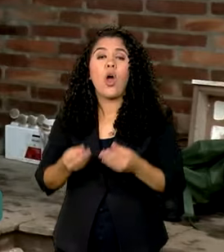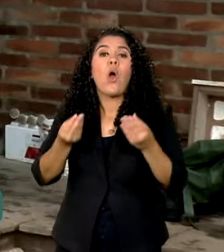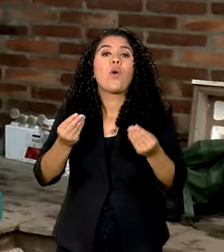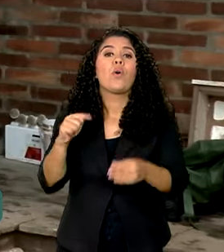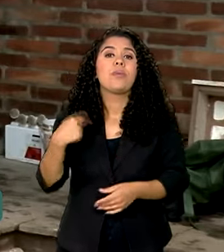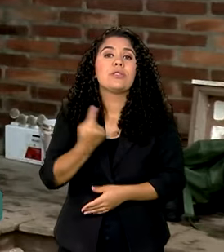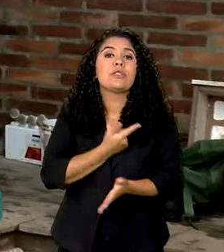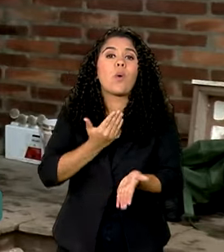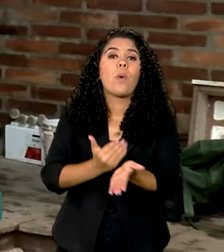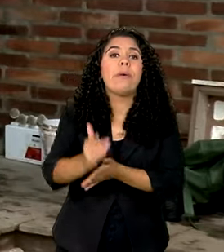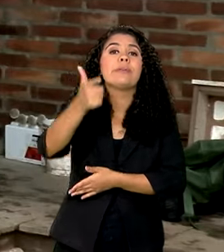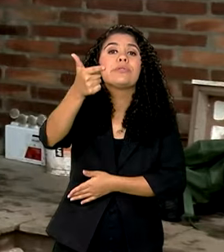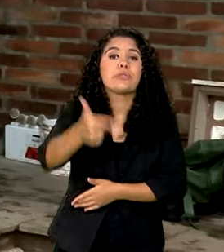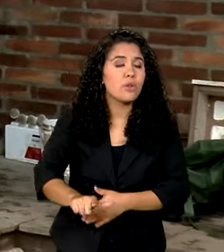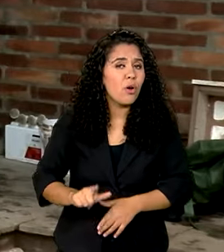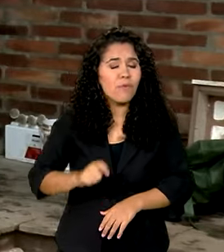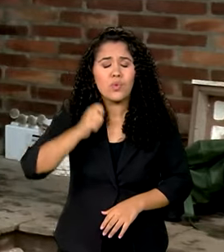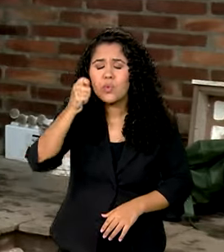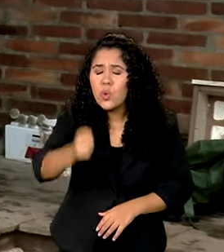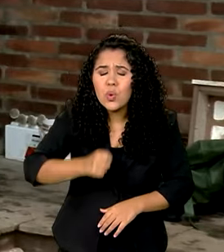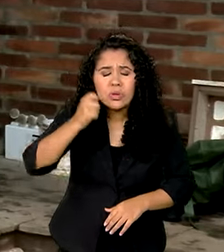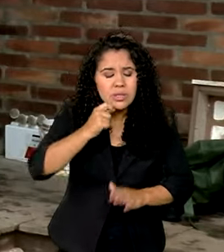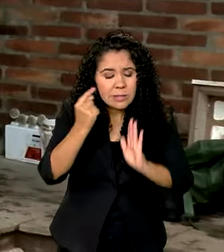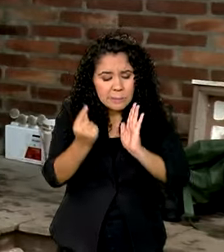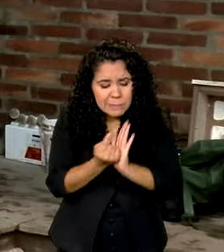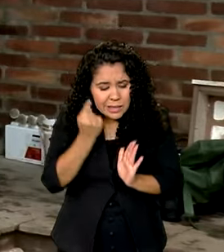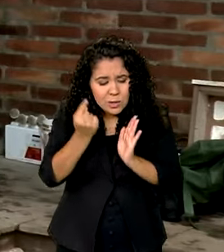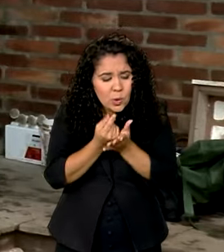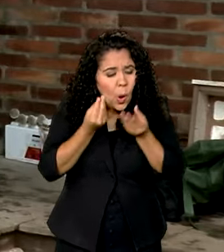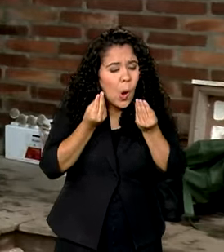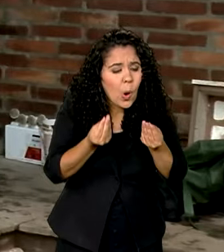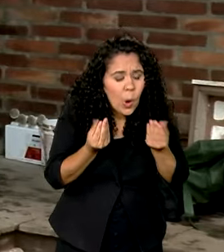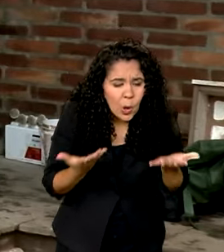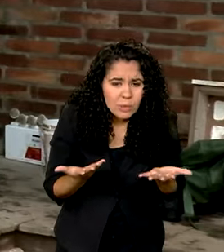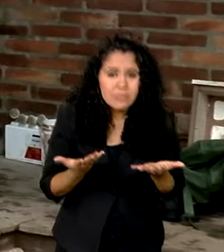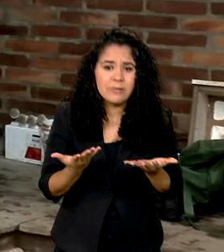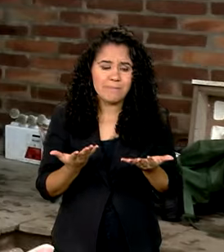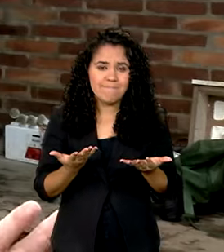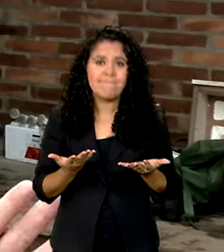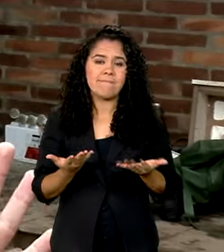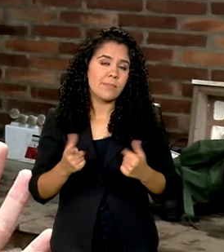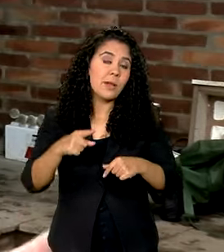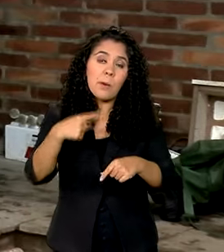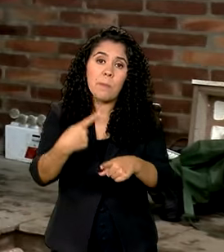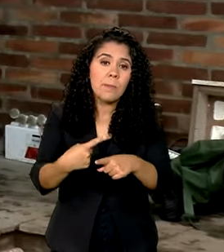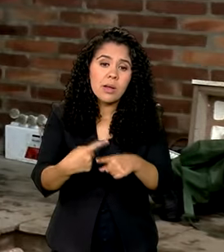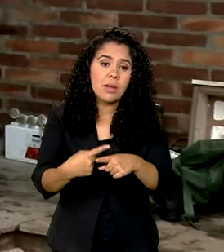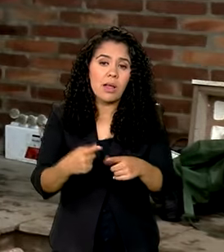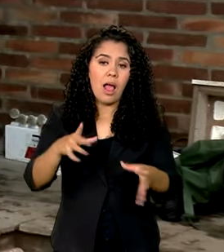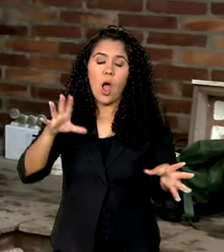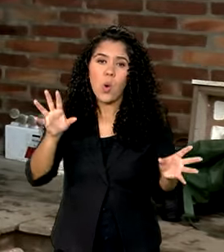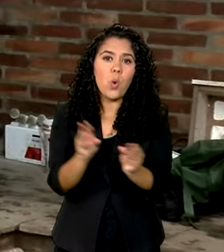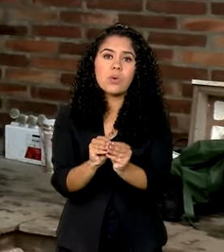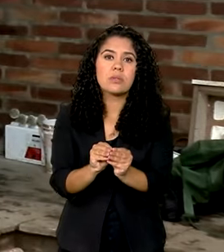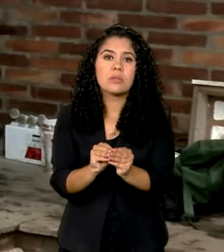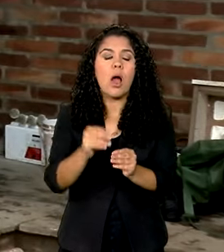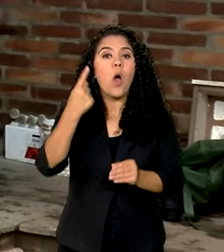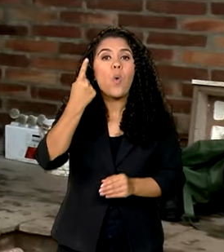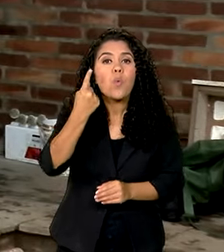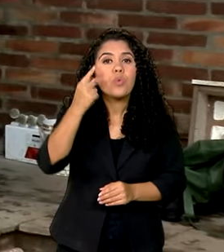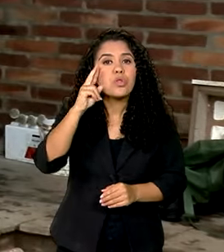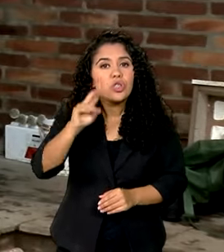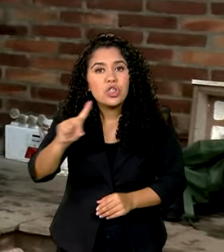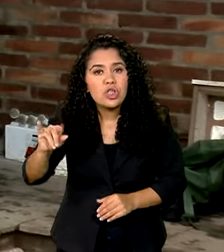Essa é a pergunta que a gente se faz todos os dias, sabe? Porque aí a gente chegou a uma conclusão, é um dia de cada